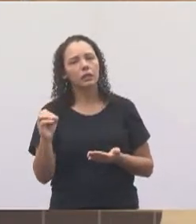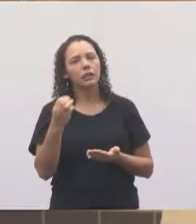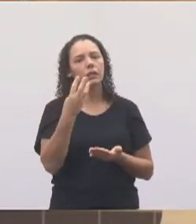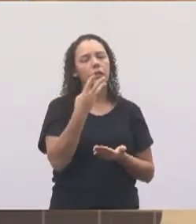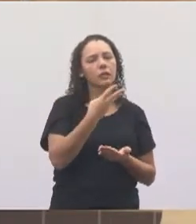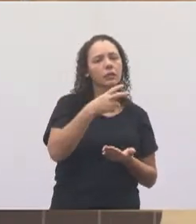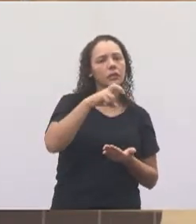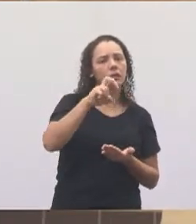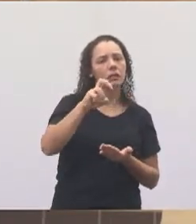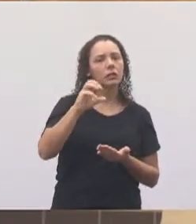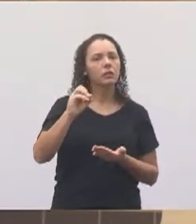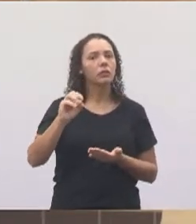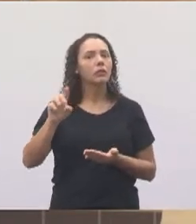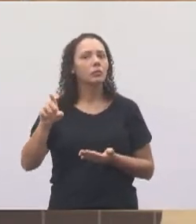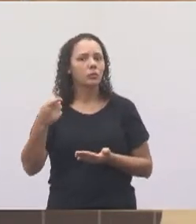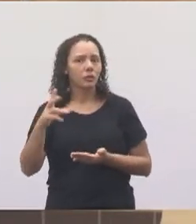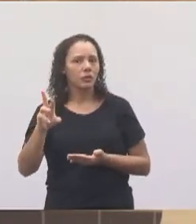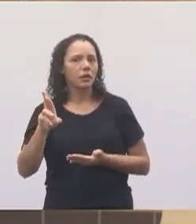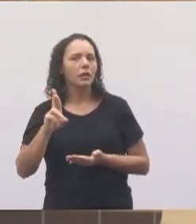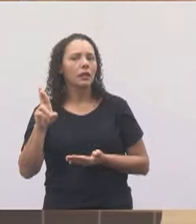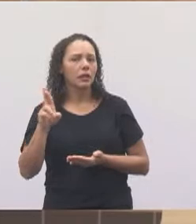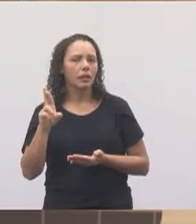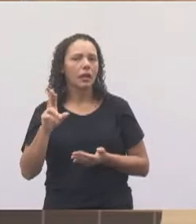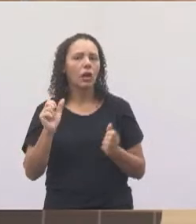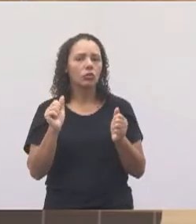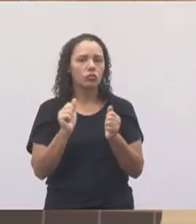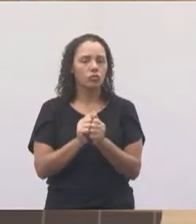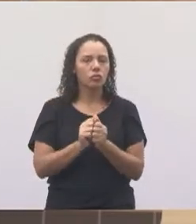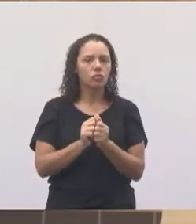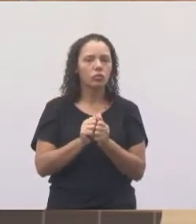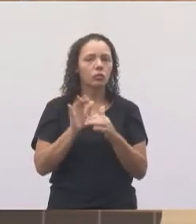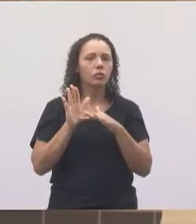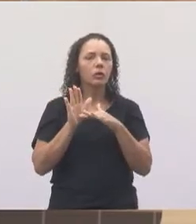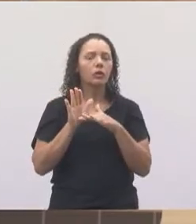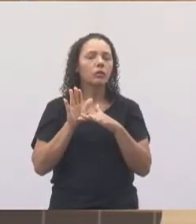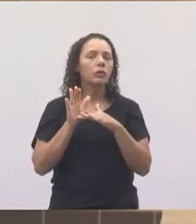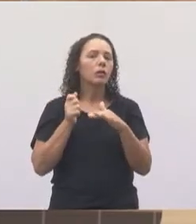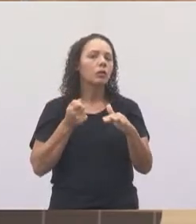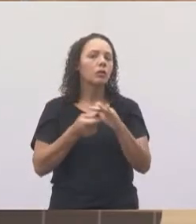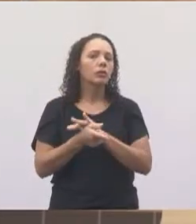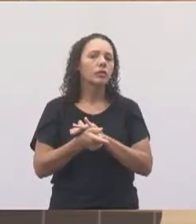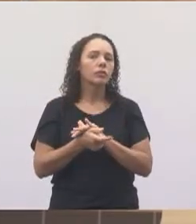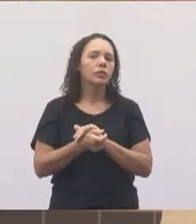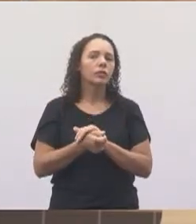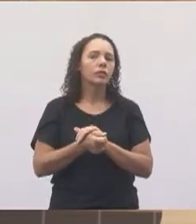arrecadado com a contribuição dos aposentados. Ora, se nós estamos